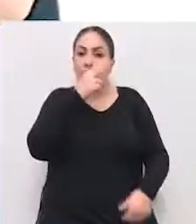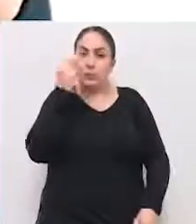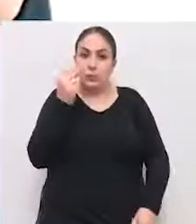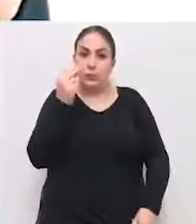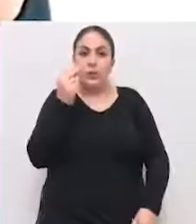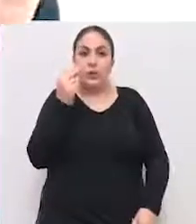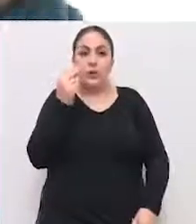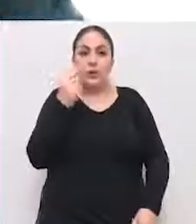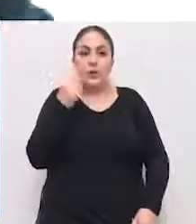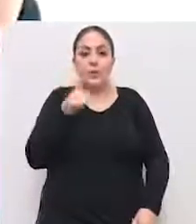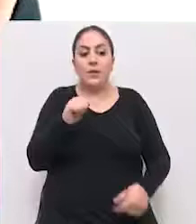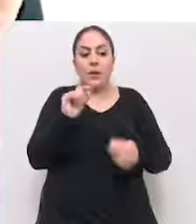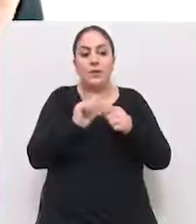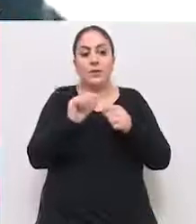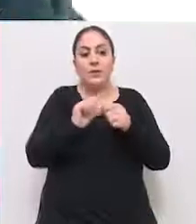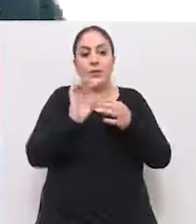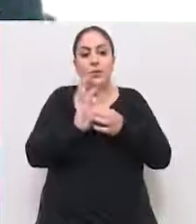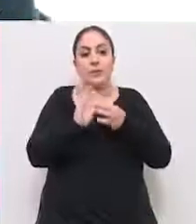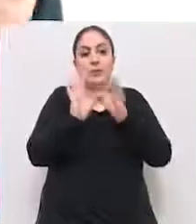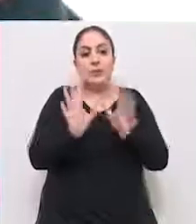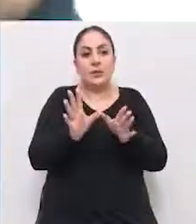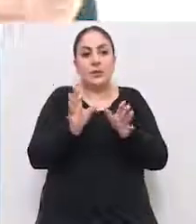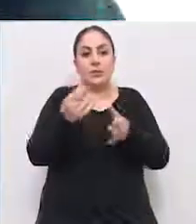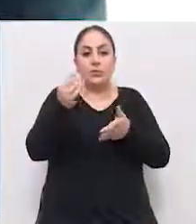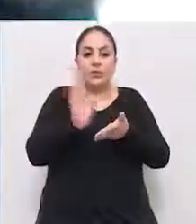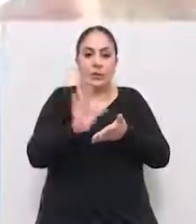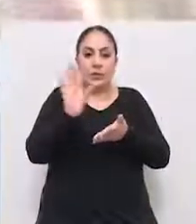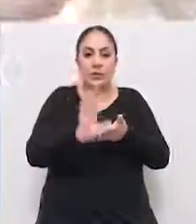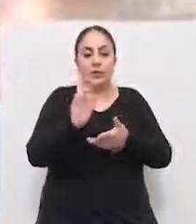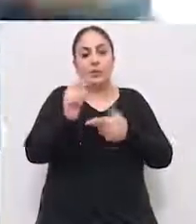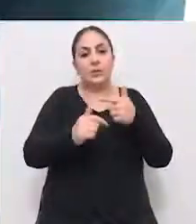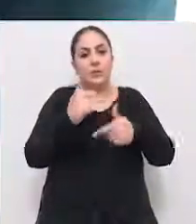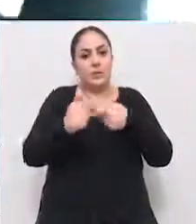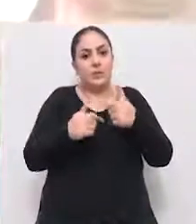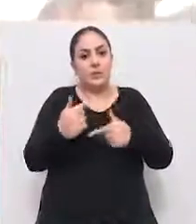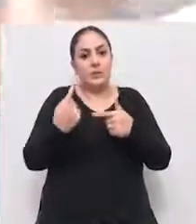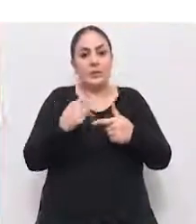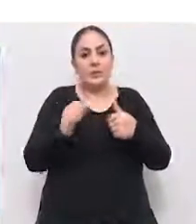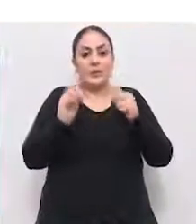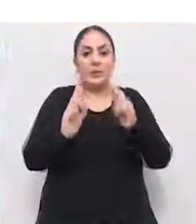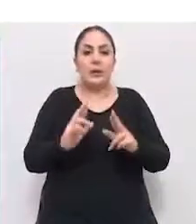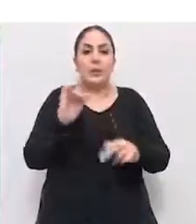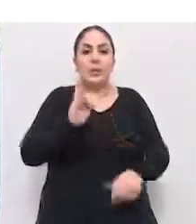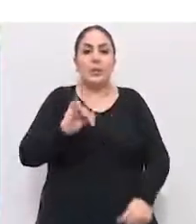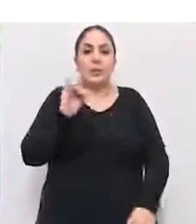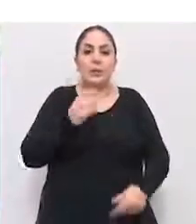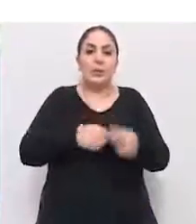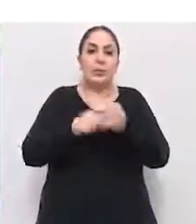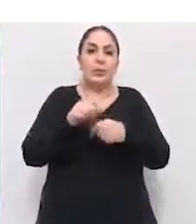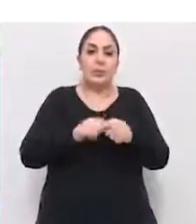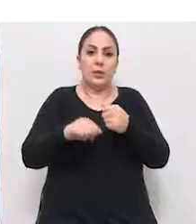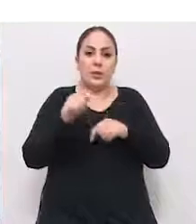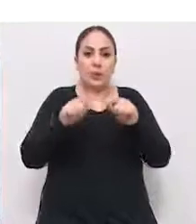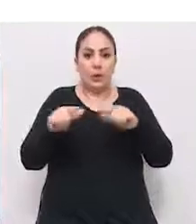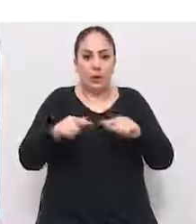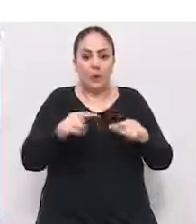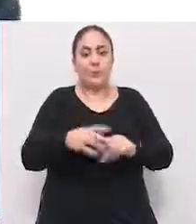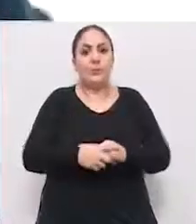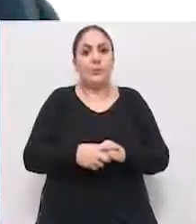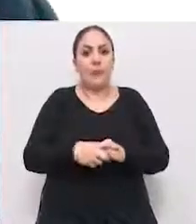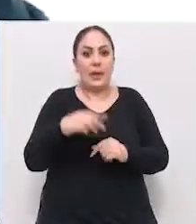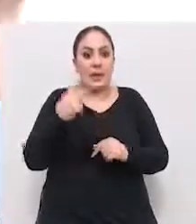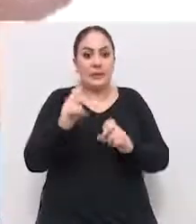Prefeitura Municipal vai disponibilizar esse recurso para esses trabalhadores, para esse segmento importante da economia